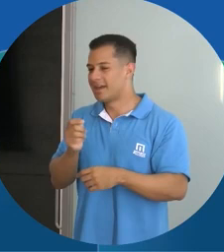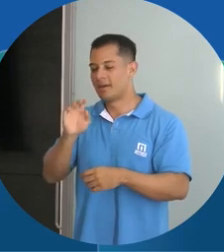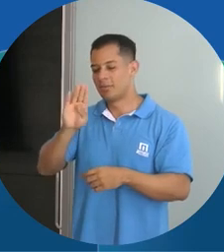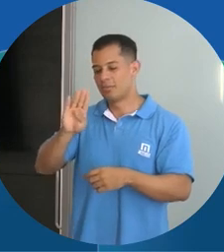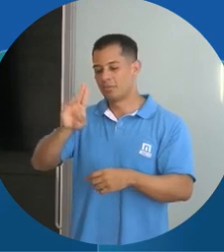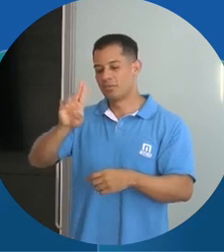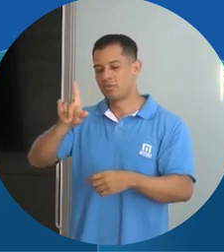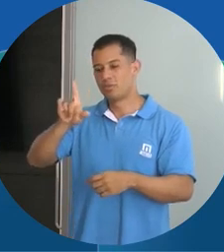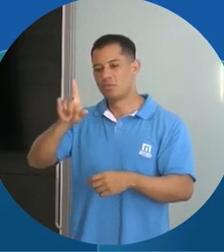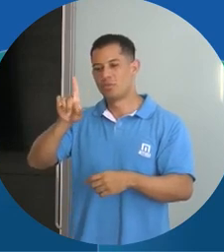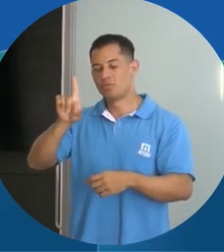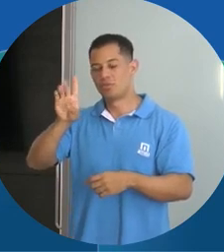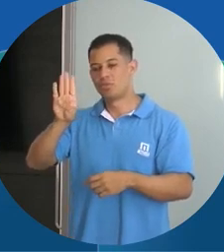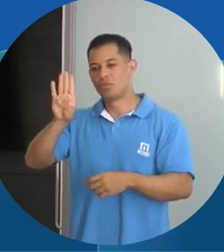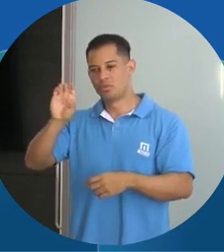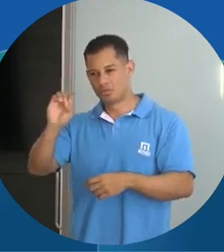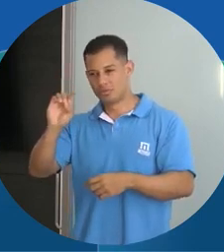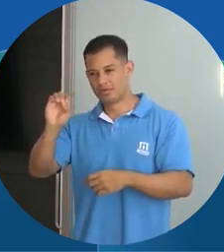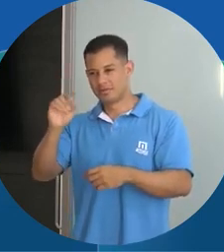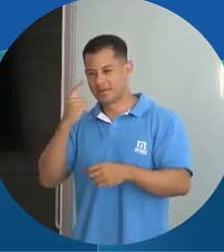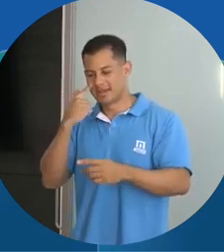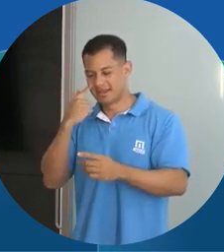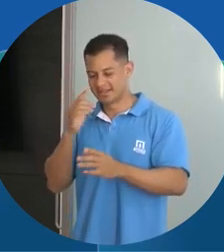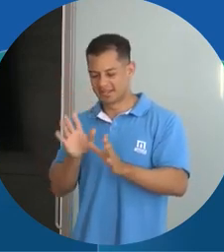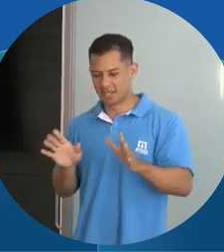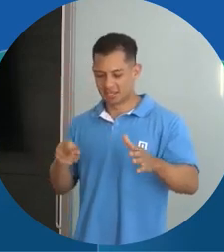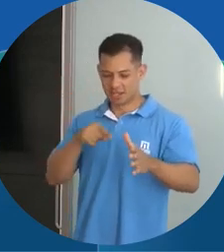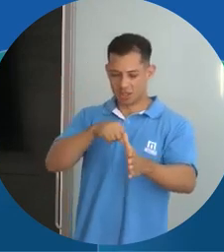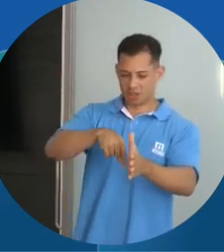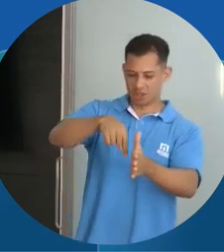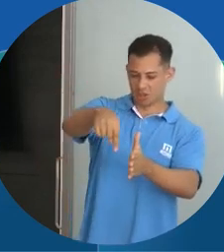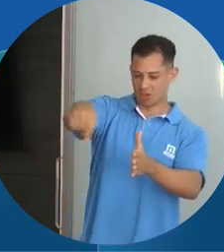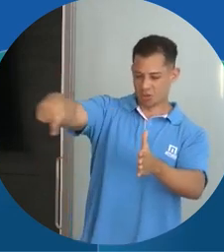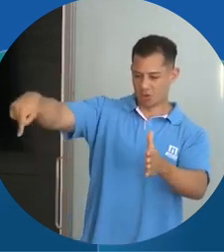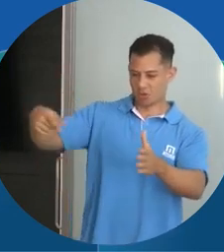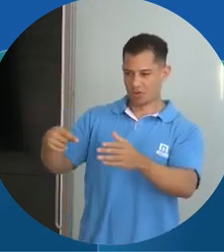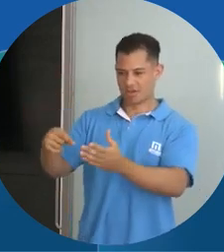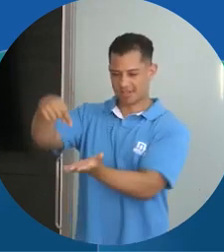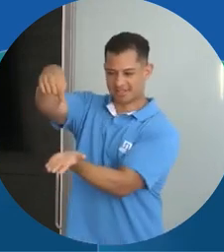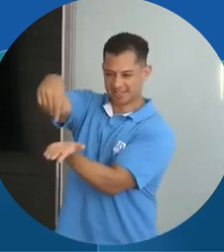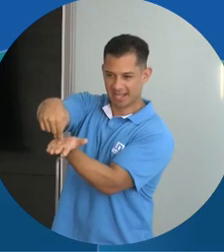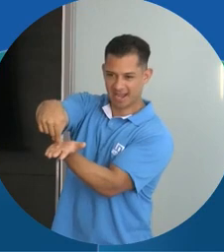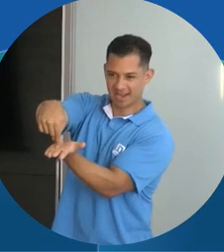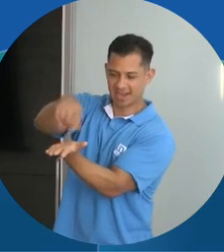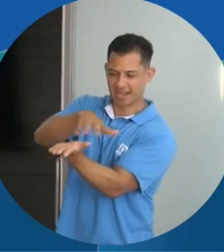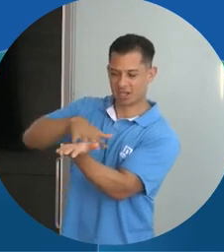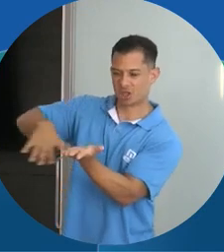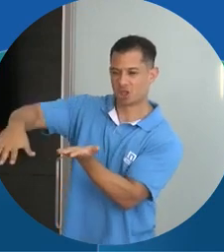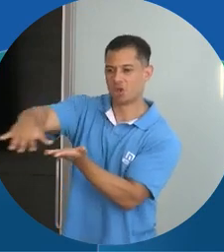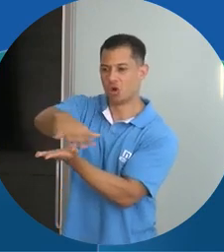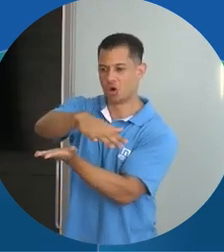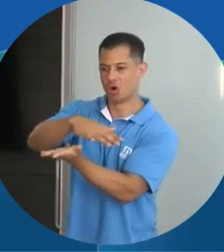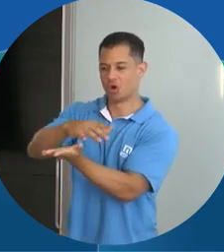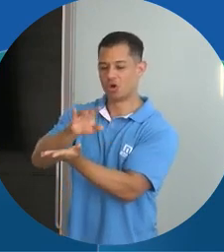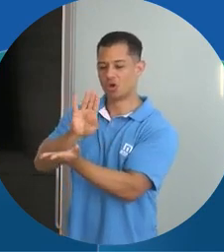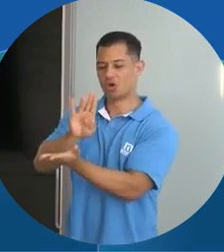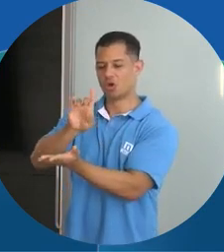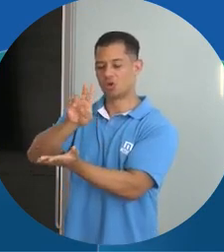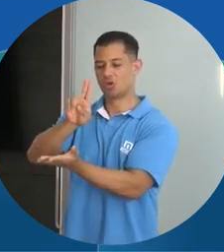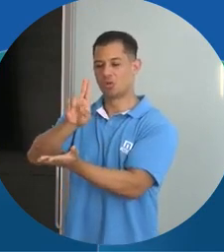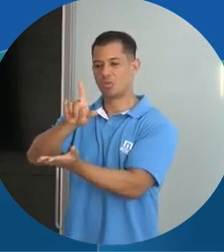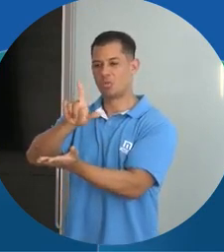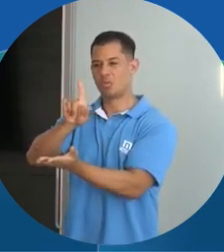formaram no entorno da estaca, a gente vê o diâmetro deles, né, que são bulbos